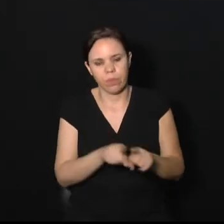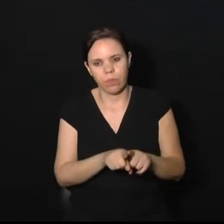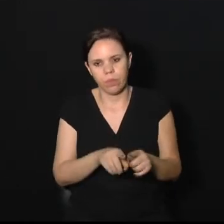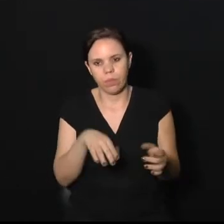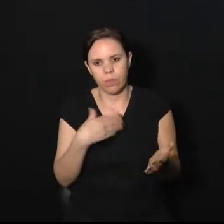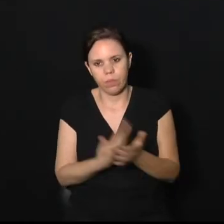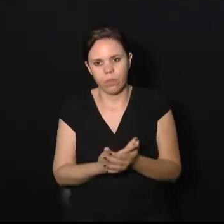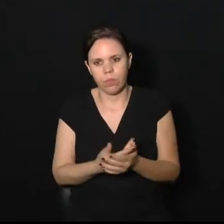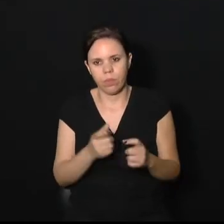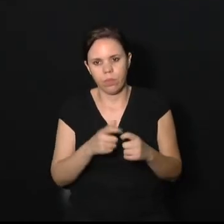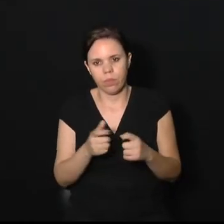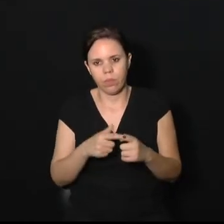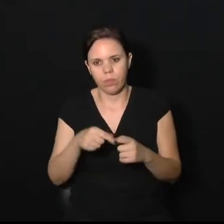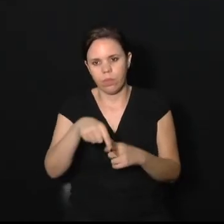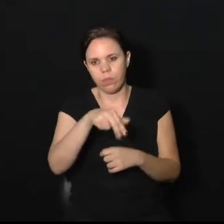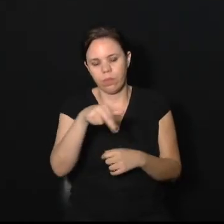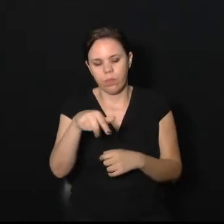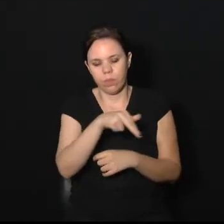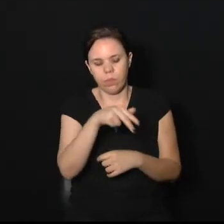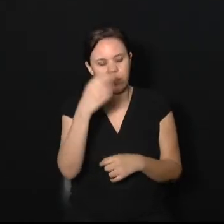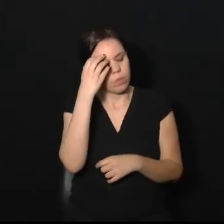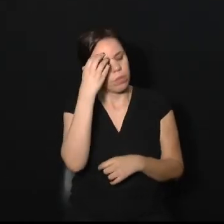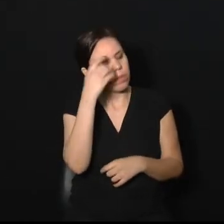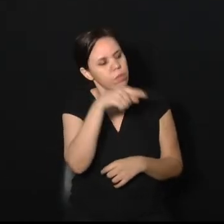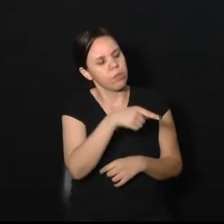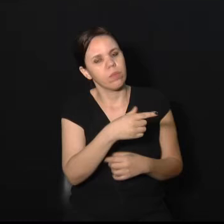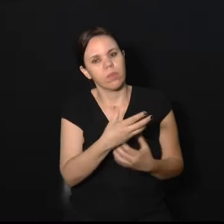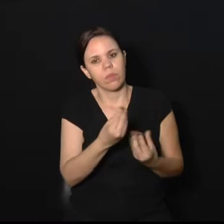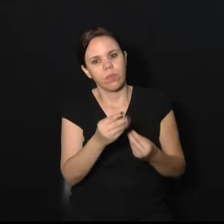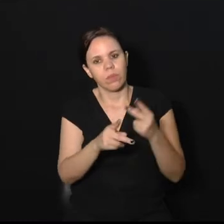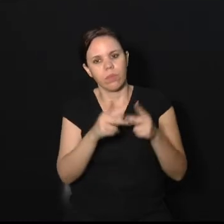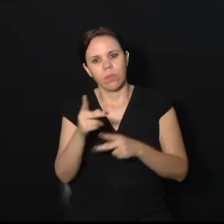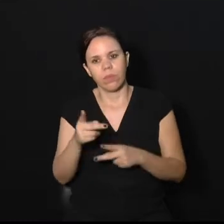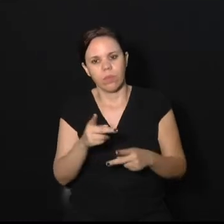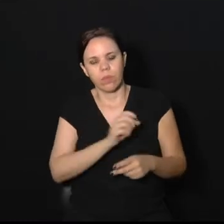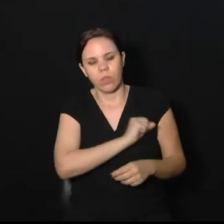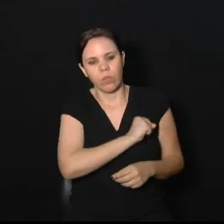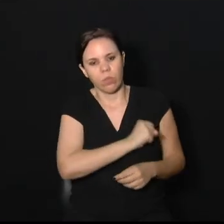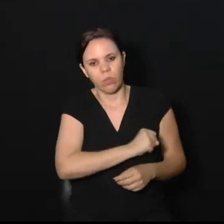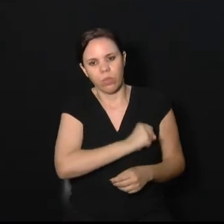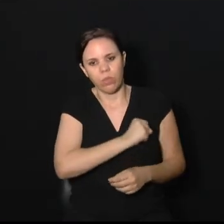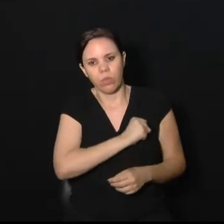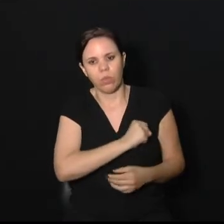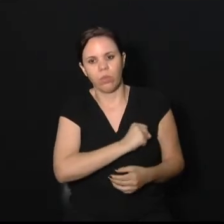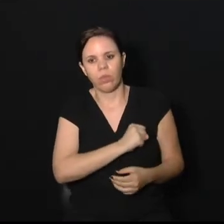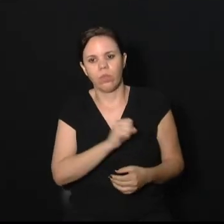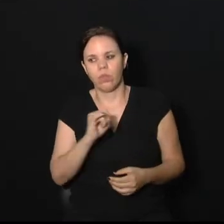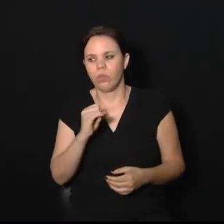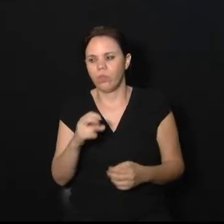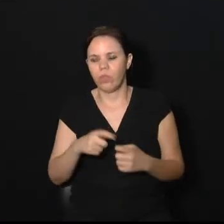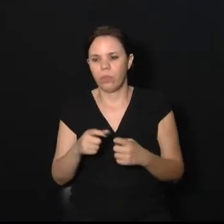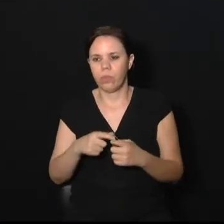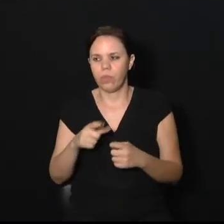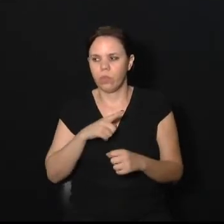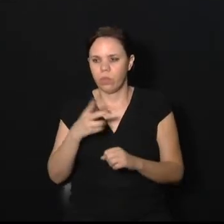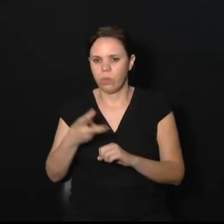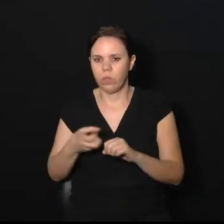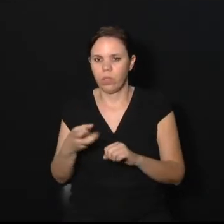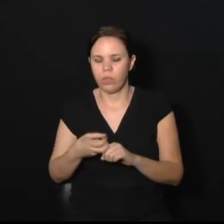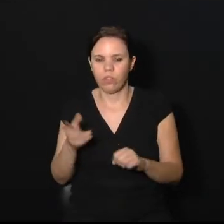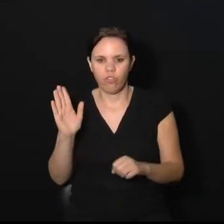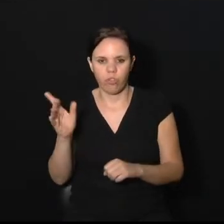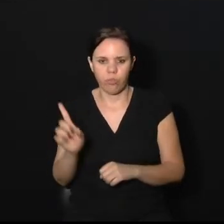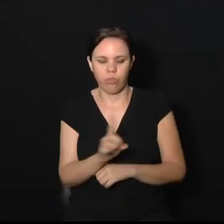você está caminhando lá no Taquaral, que tem um índice alto de ataques cardíacos, se tiver algum médico circulando que tem um aplicativo, ele